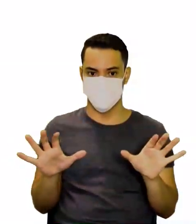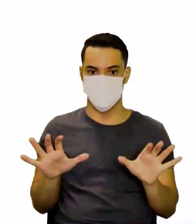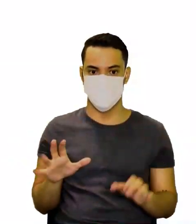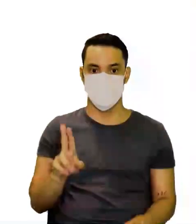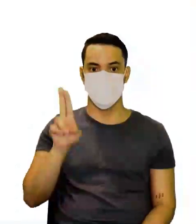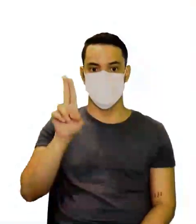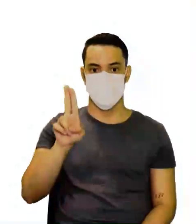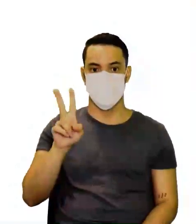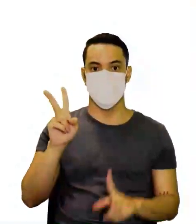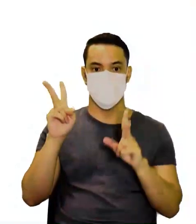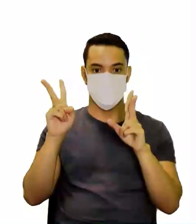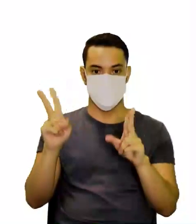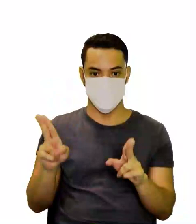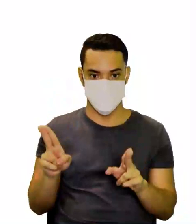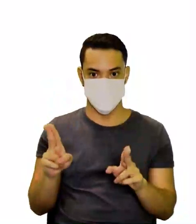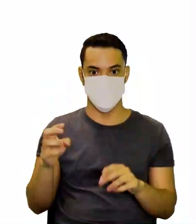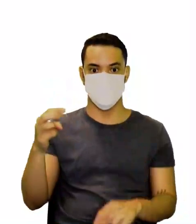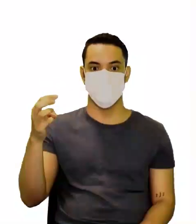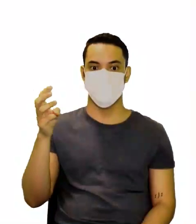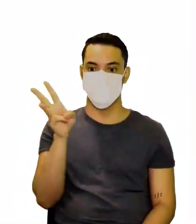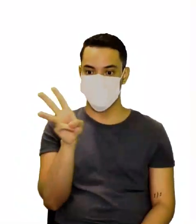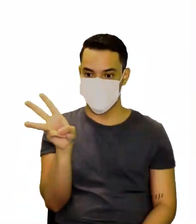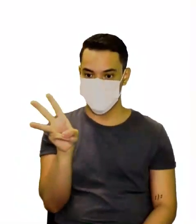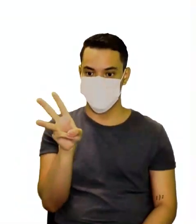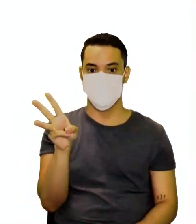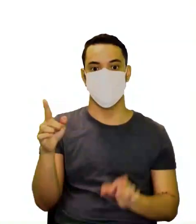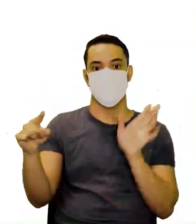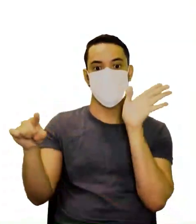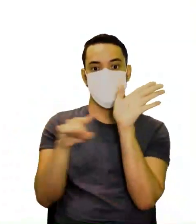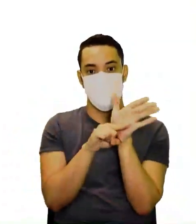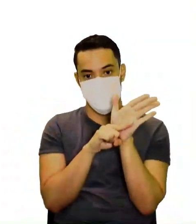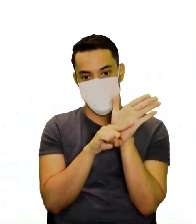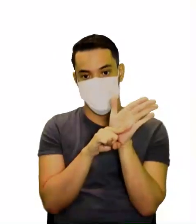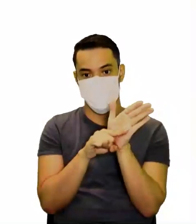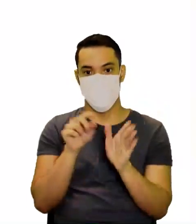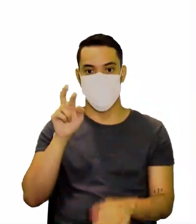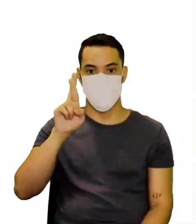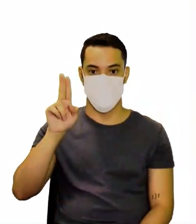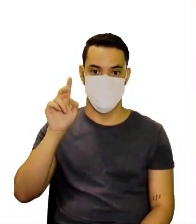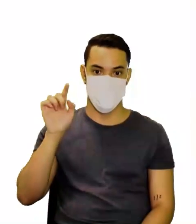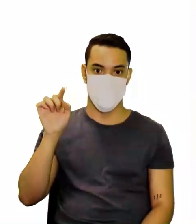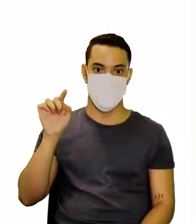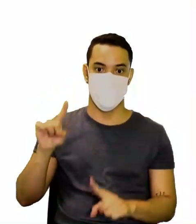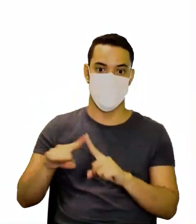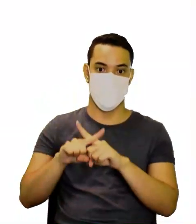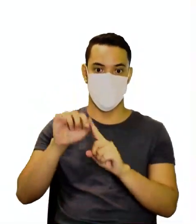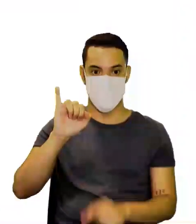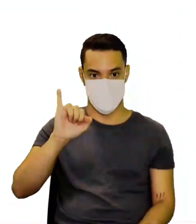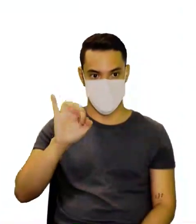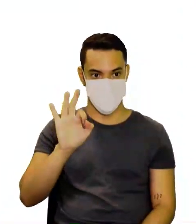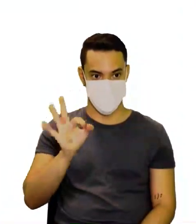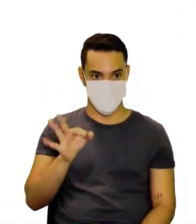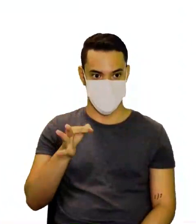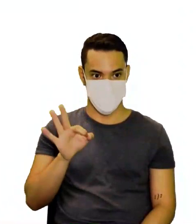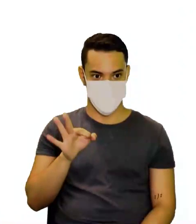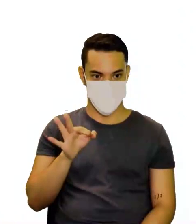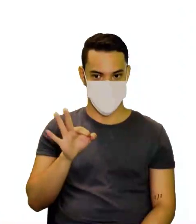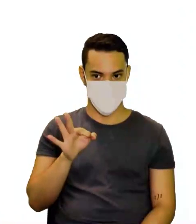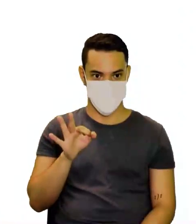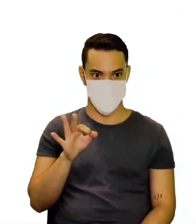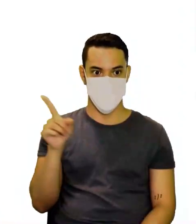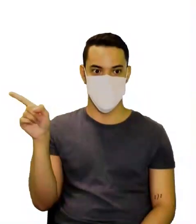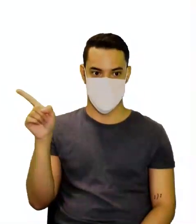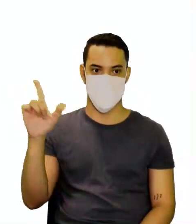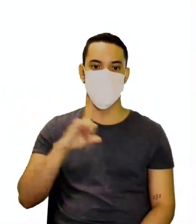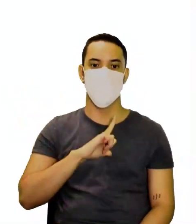U é igual a eletromotriz menos R vezes I. Então, aqui, ó,